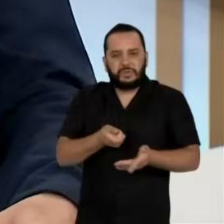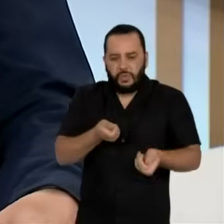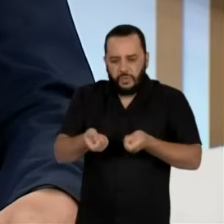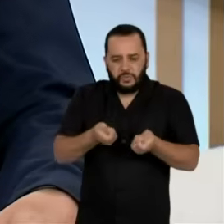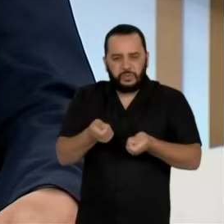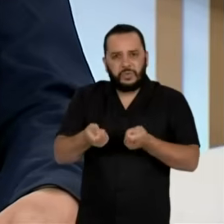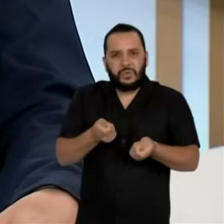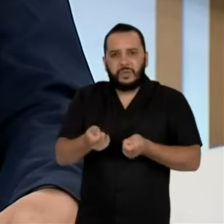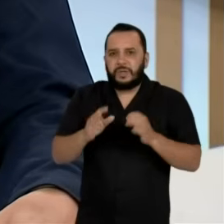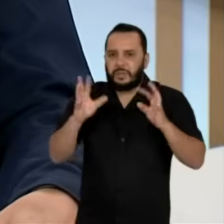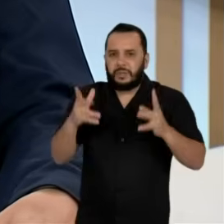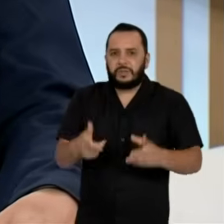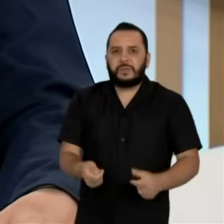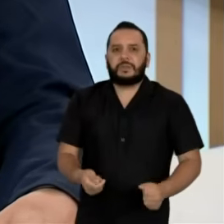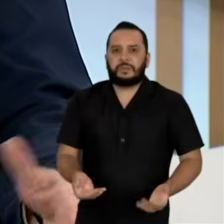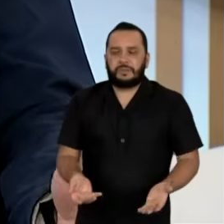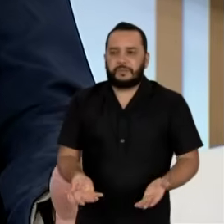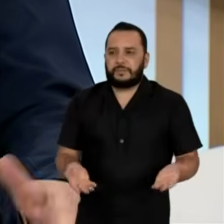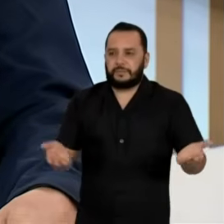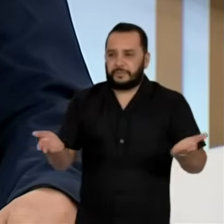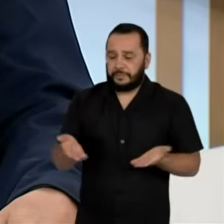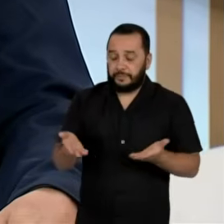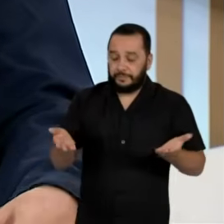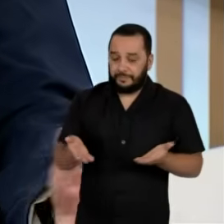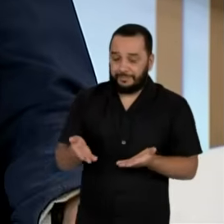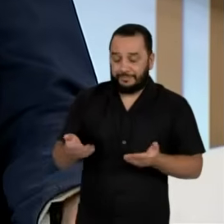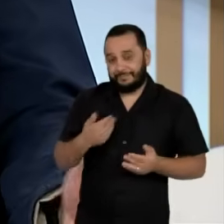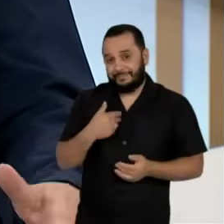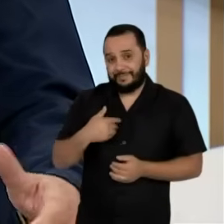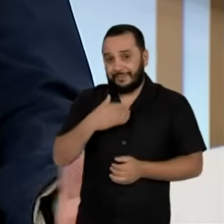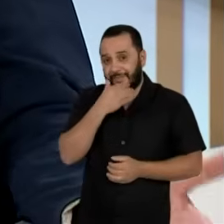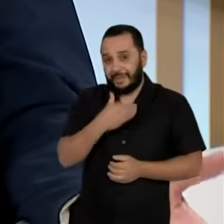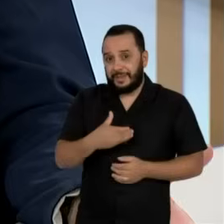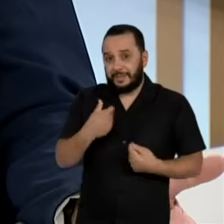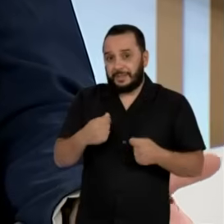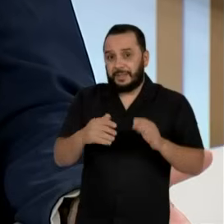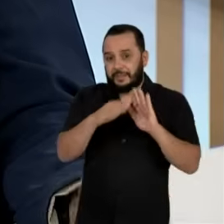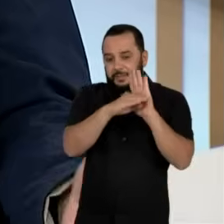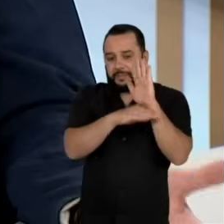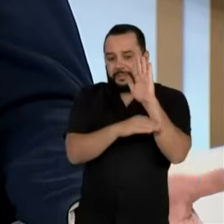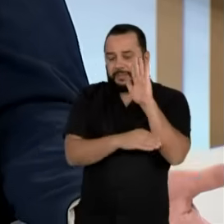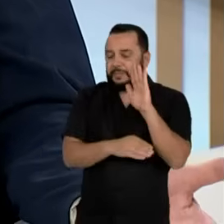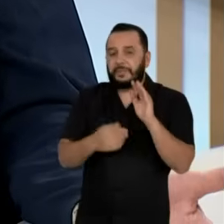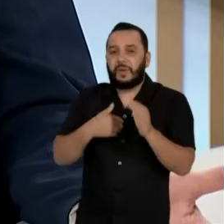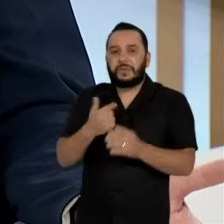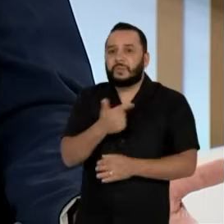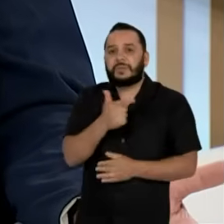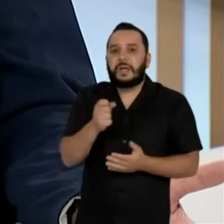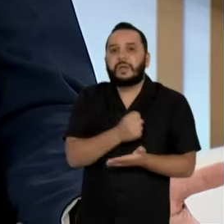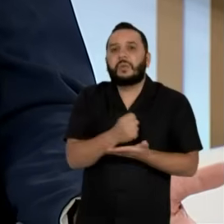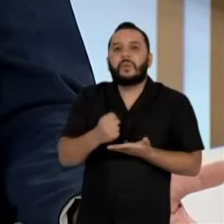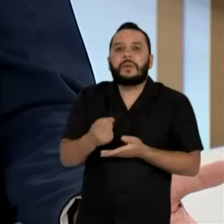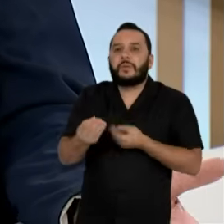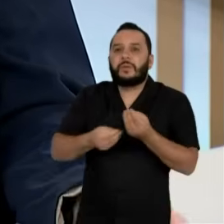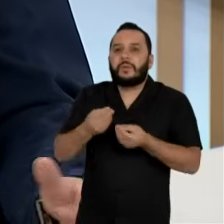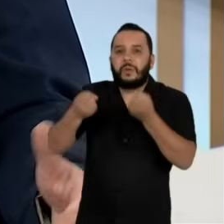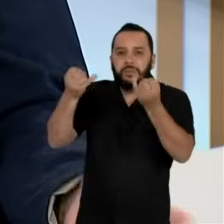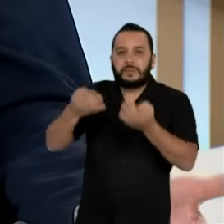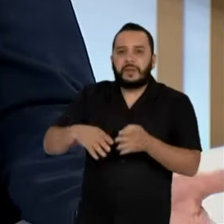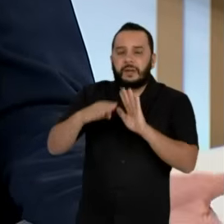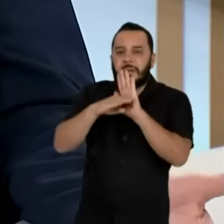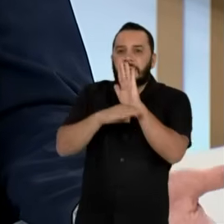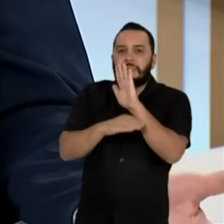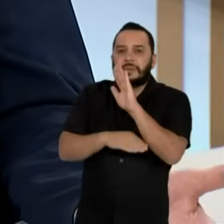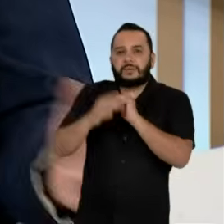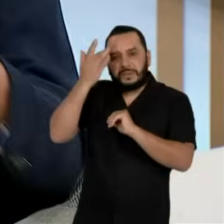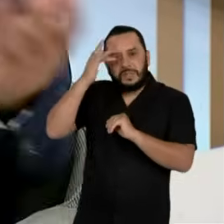prestação de contas, né? E agora, fim de ano, a gente tem que prestar contas, nossos documentos estão lá, a gente não sabe como é que a gente vai prestar contas, né? Não sei se a